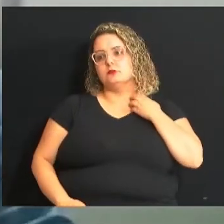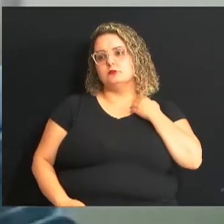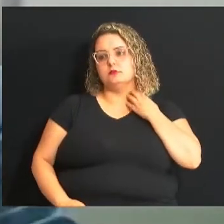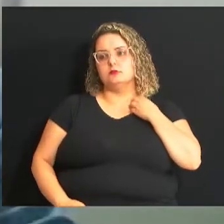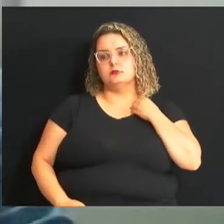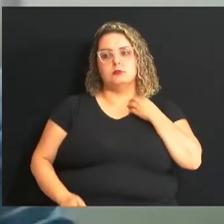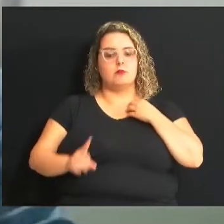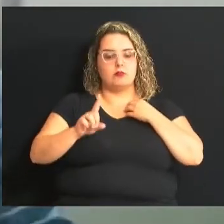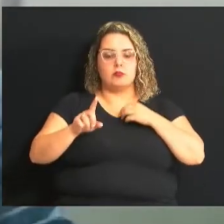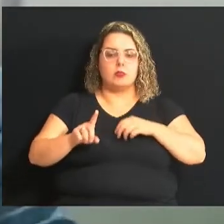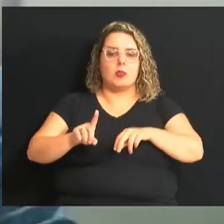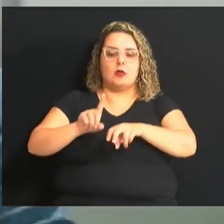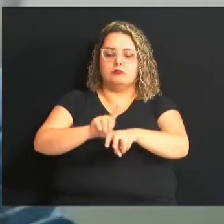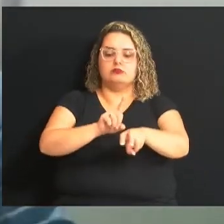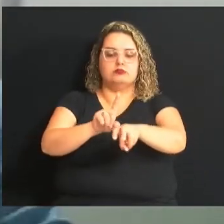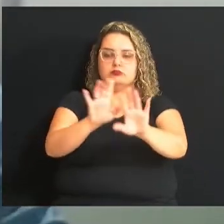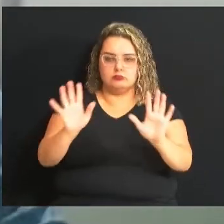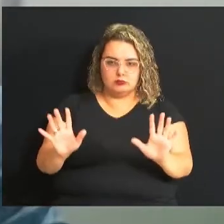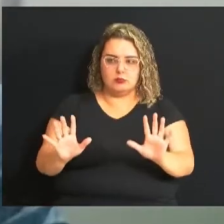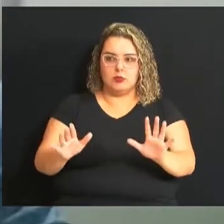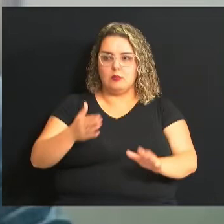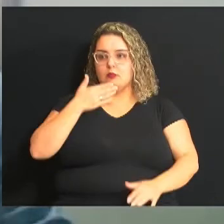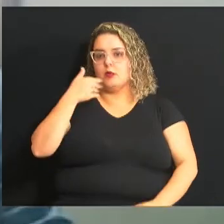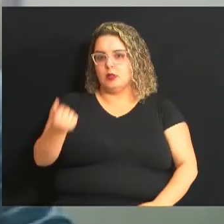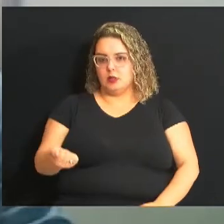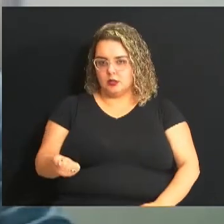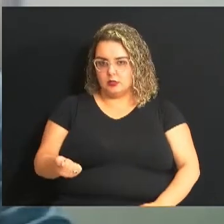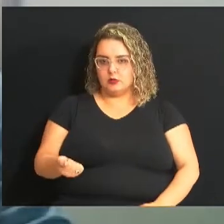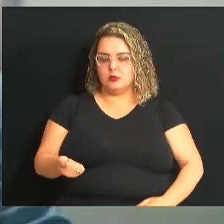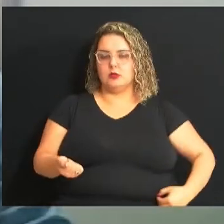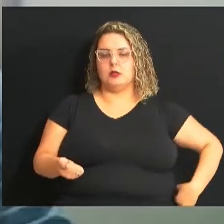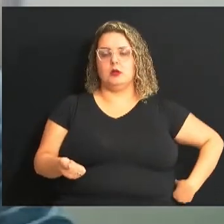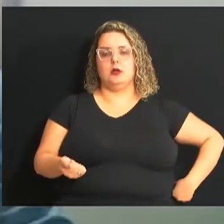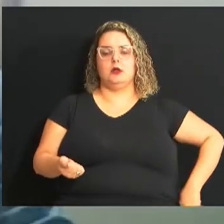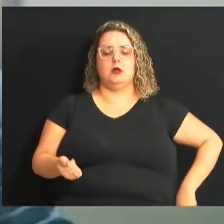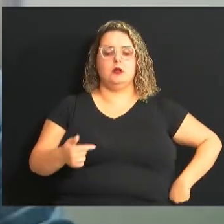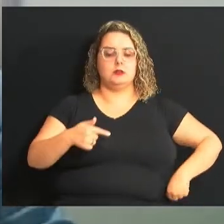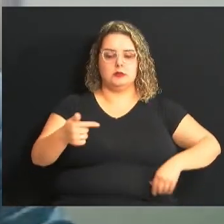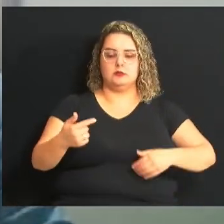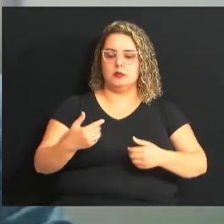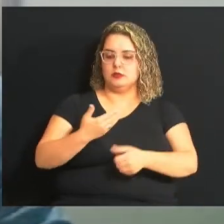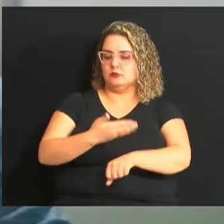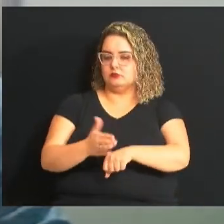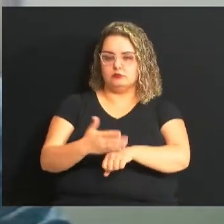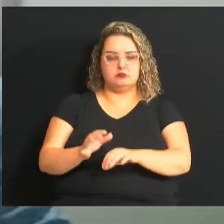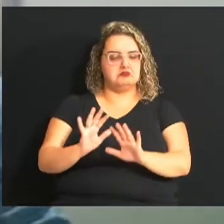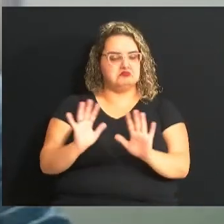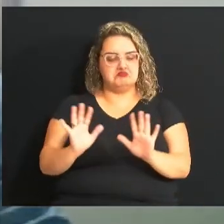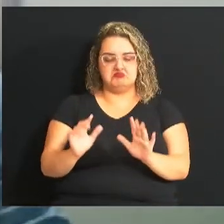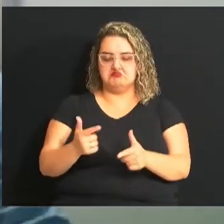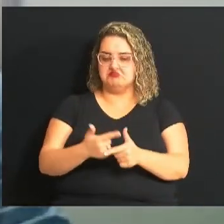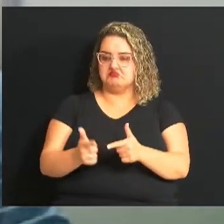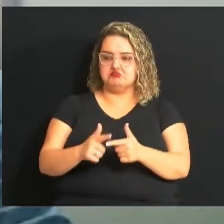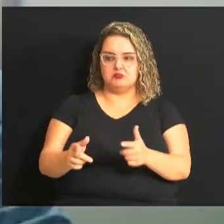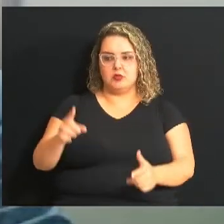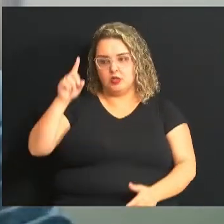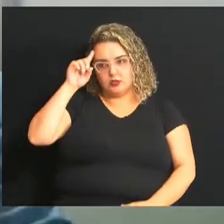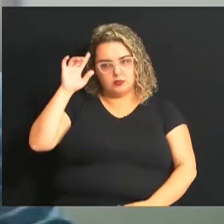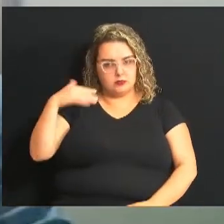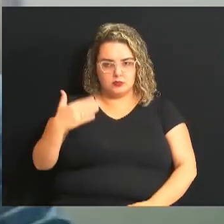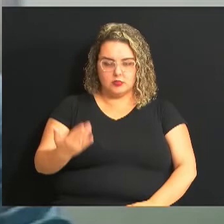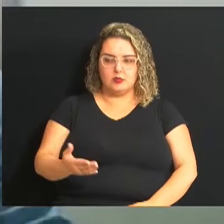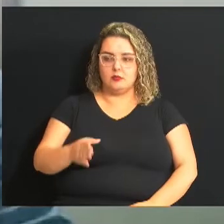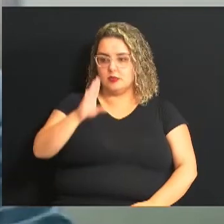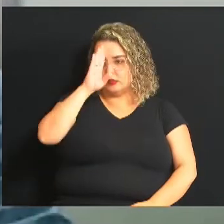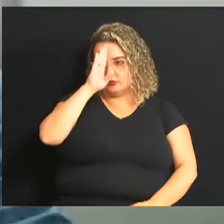para ele recuperar todos os sistemas para começar uma nova semana de treinos. Mas não tem problema nenhum ele treinar todos os dias, né? Principalmente se ele quiser